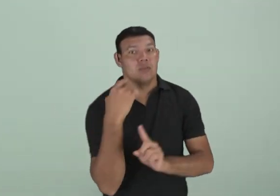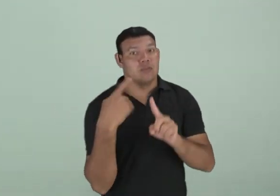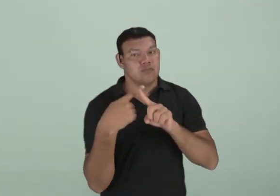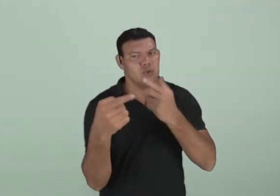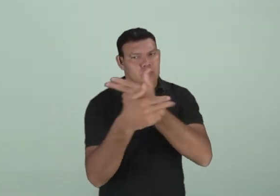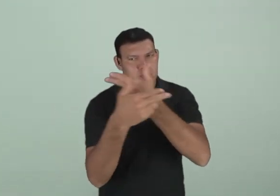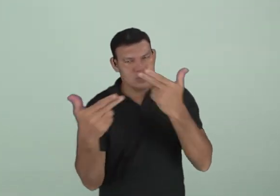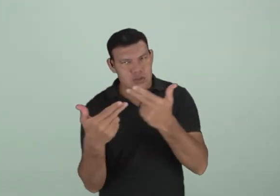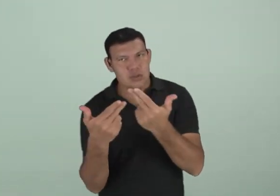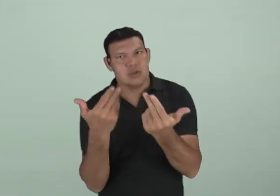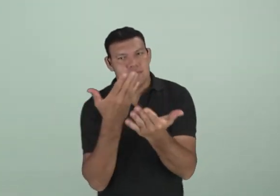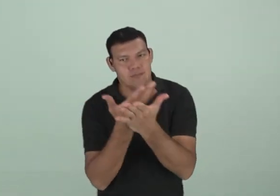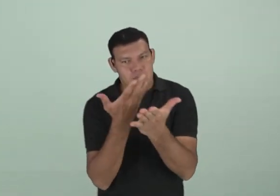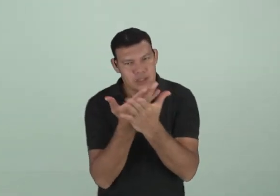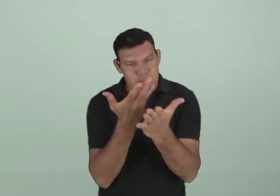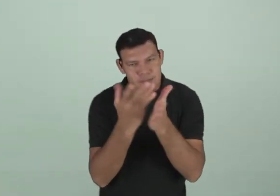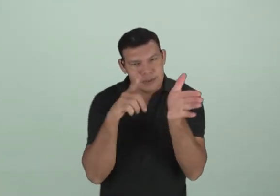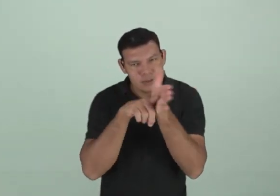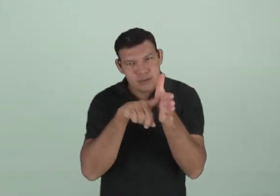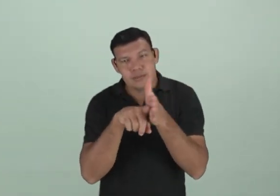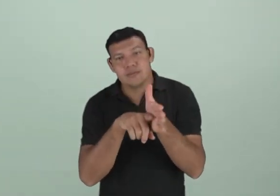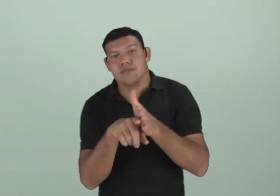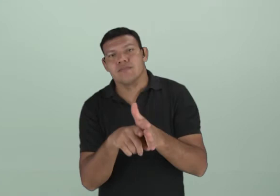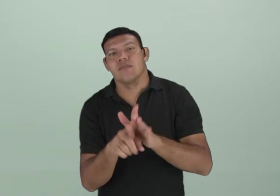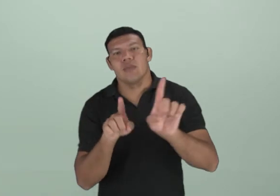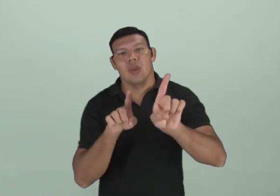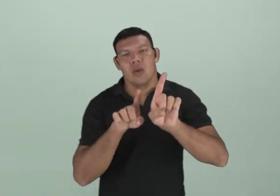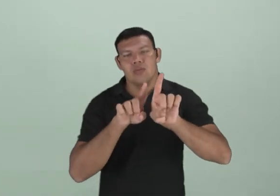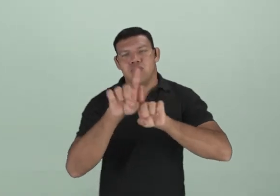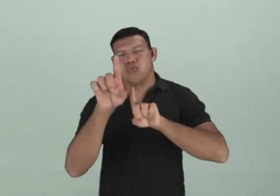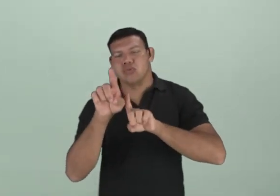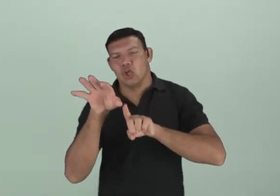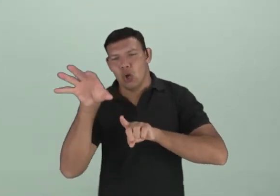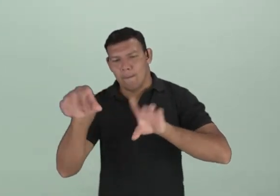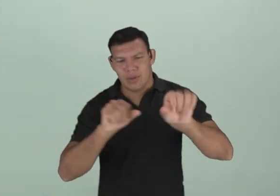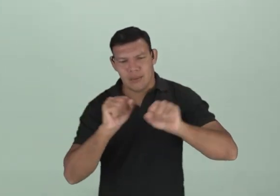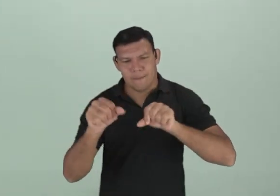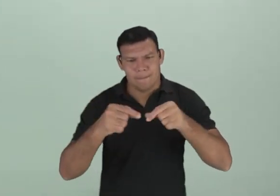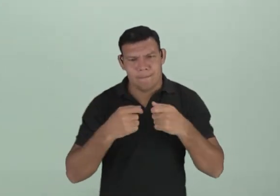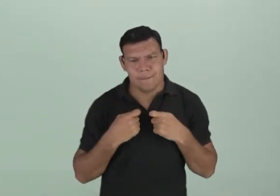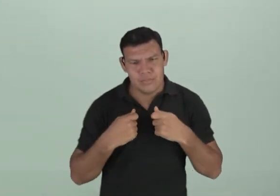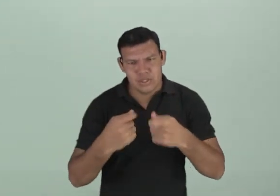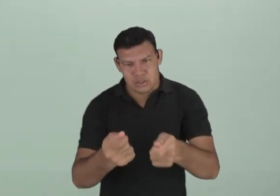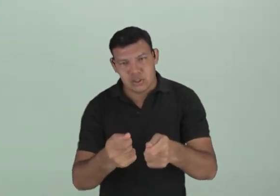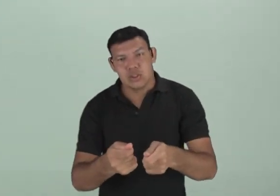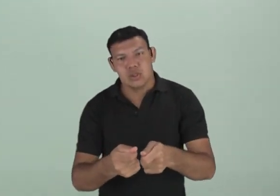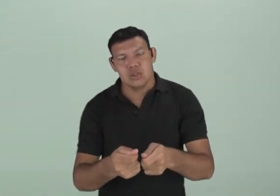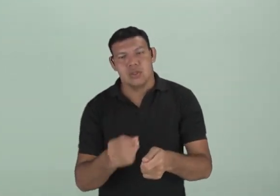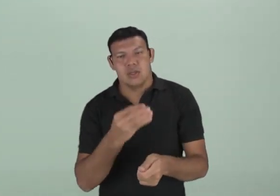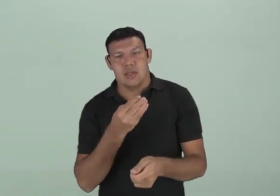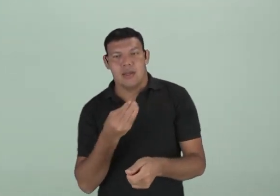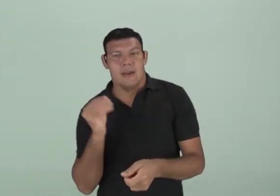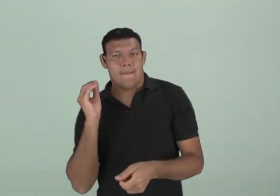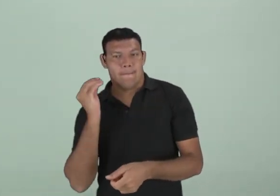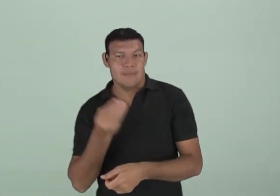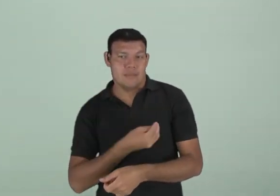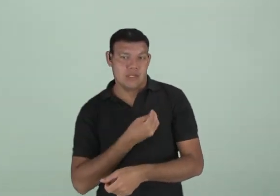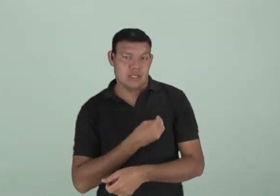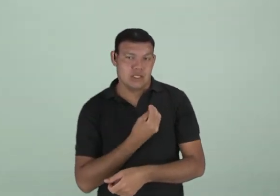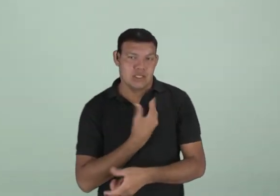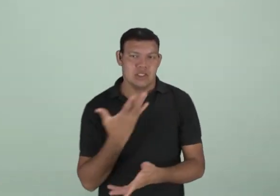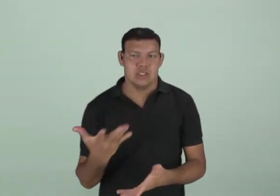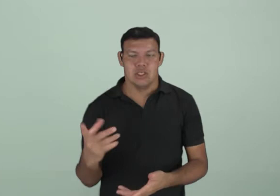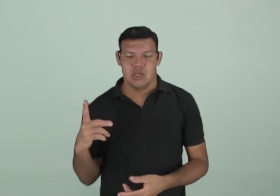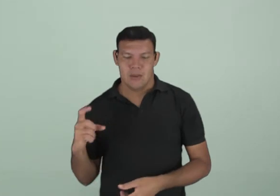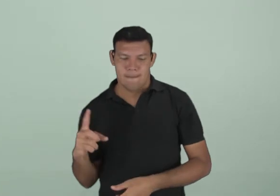estudo muito importante, né? Existem ainda missões que vão até a Lua para coletar solo, para coletar se existe ali a presença de algum tipo